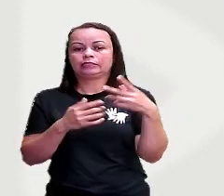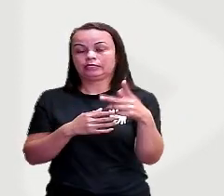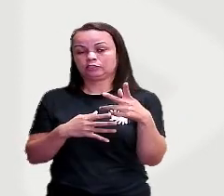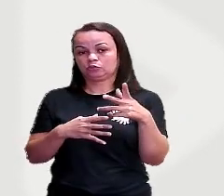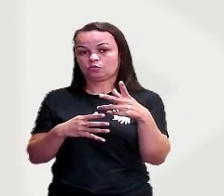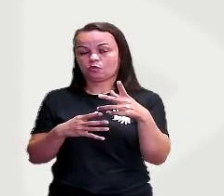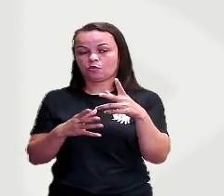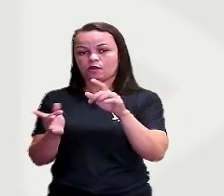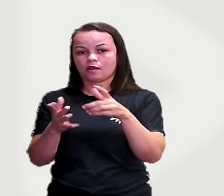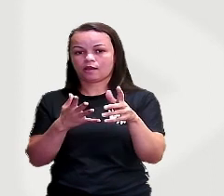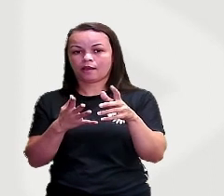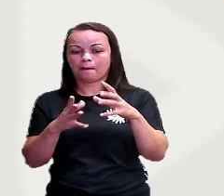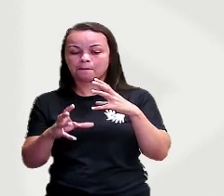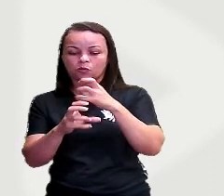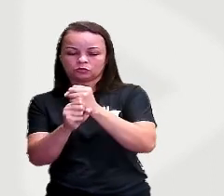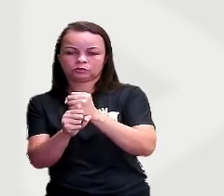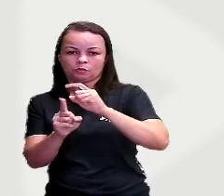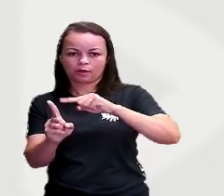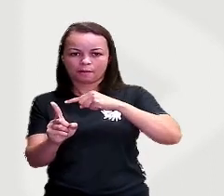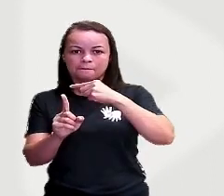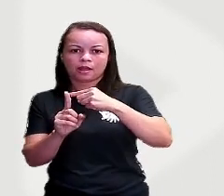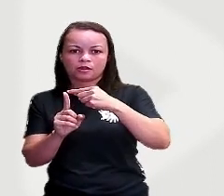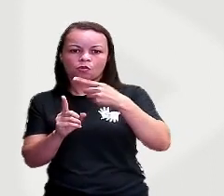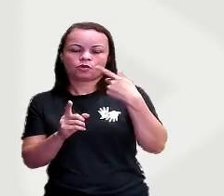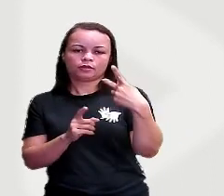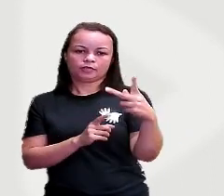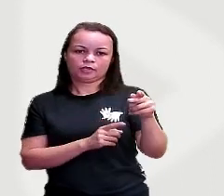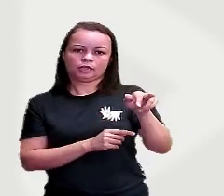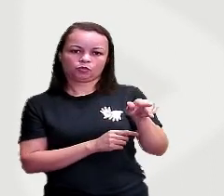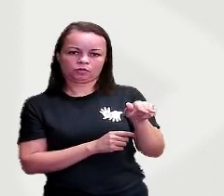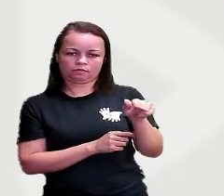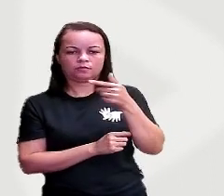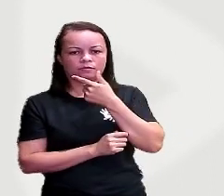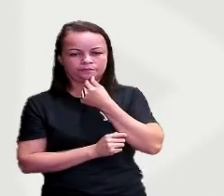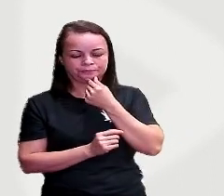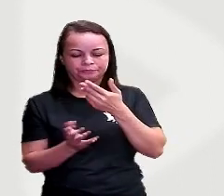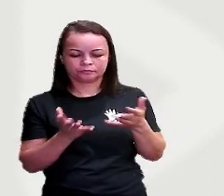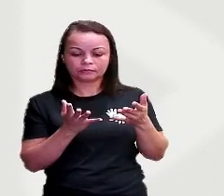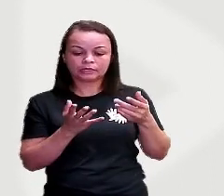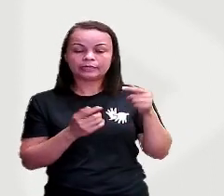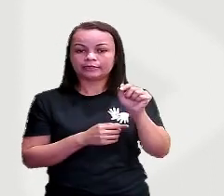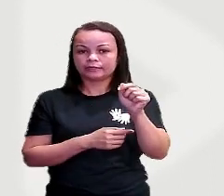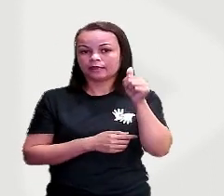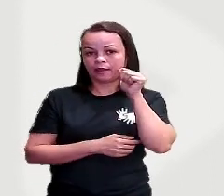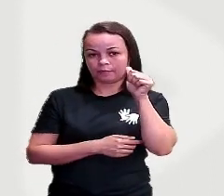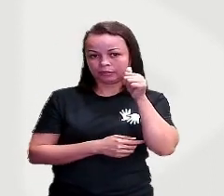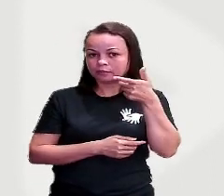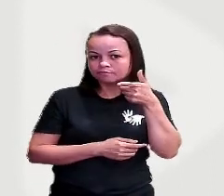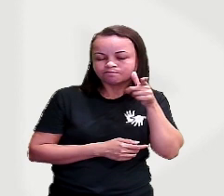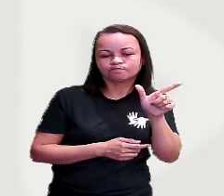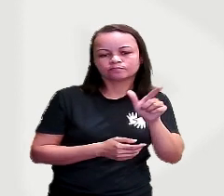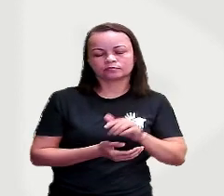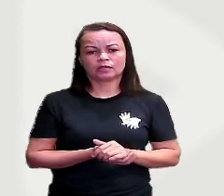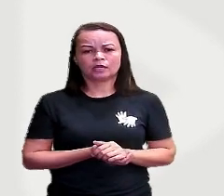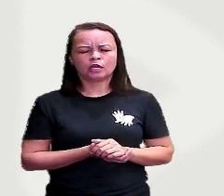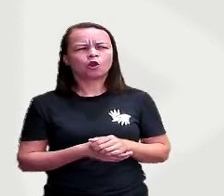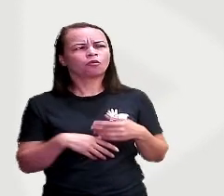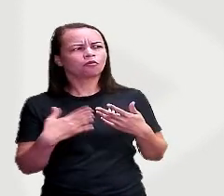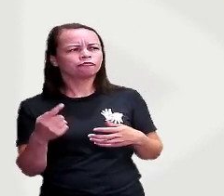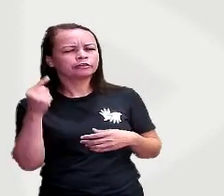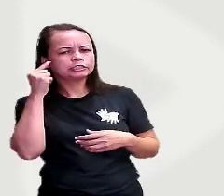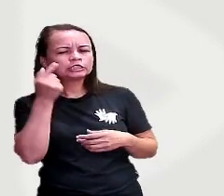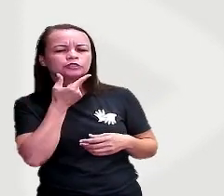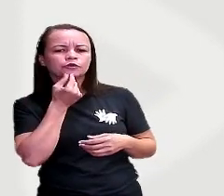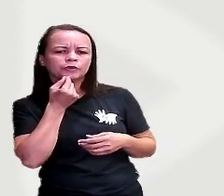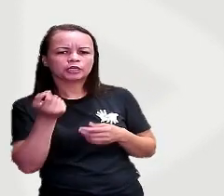que a dele e que ela havia vencido. Convencido de que não havia perdido,